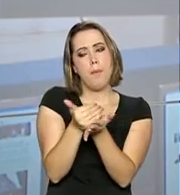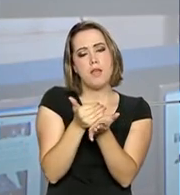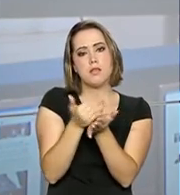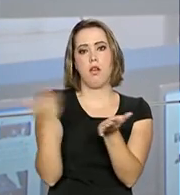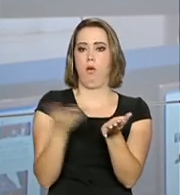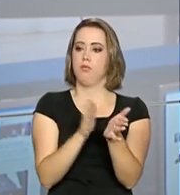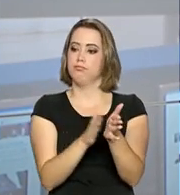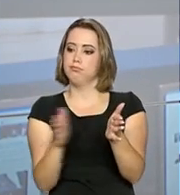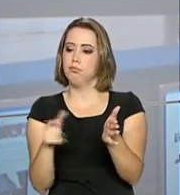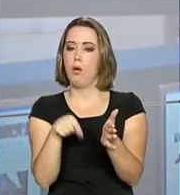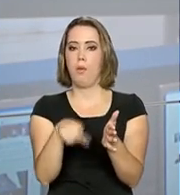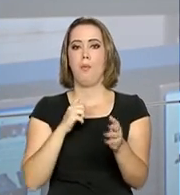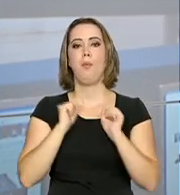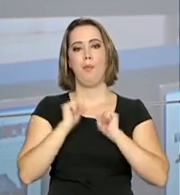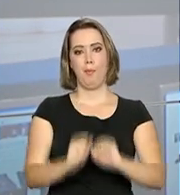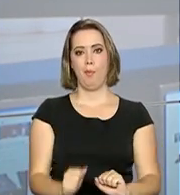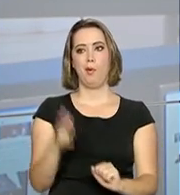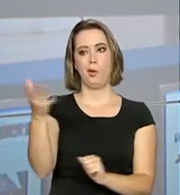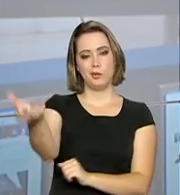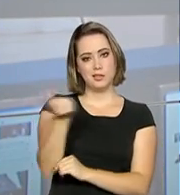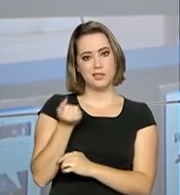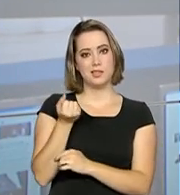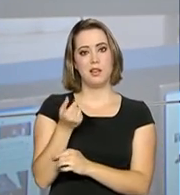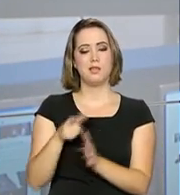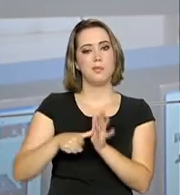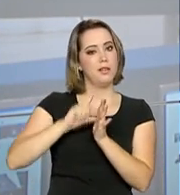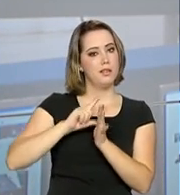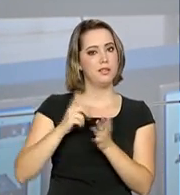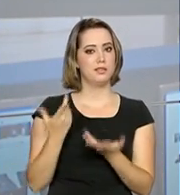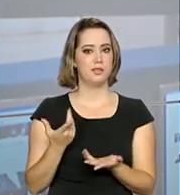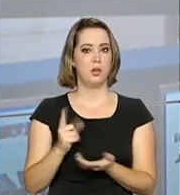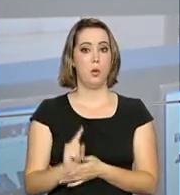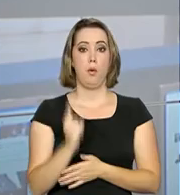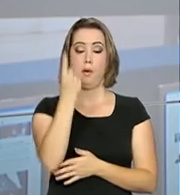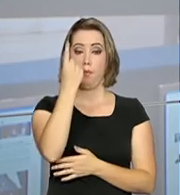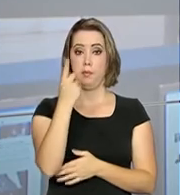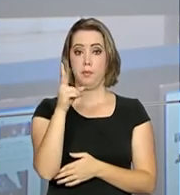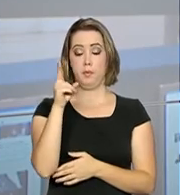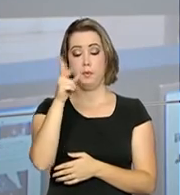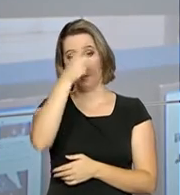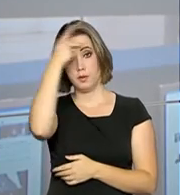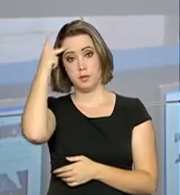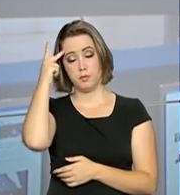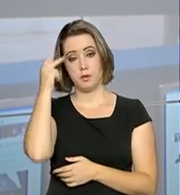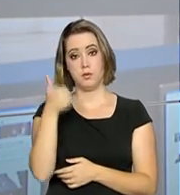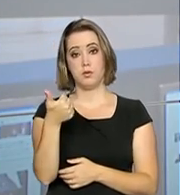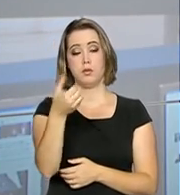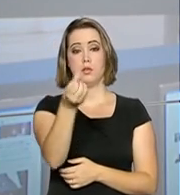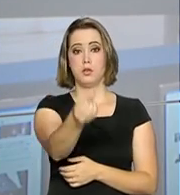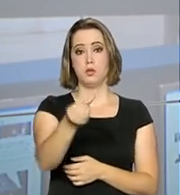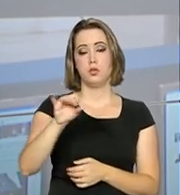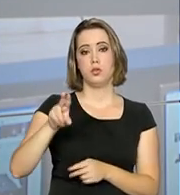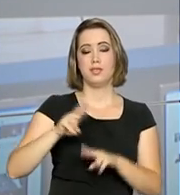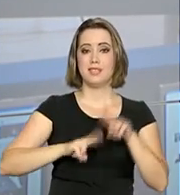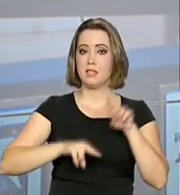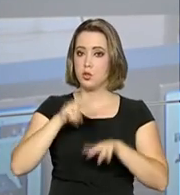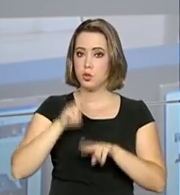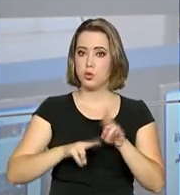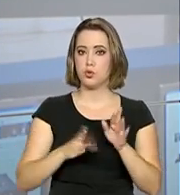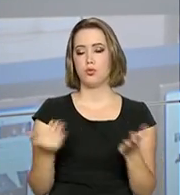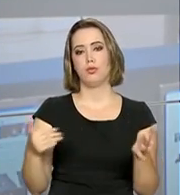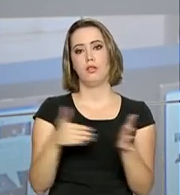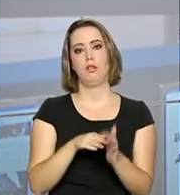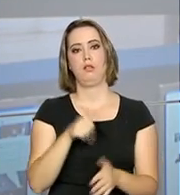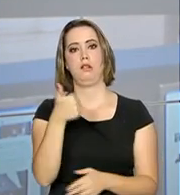prazo tem a chance de receber a restituição mais cedo. O primeiro lote está previsto para o dia 16 de junho e o último